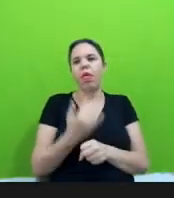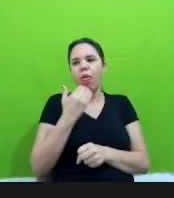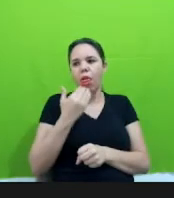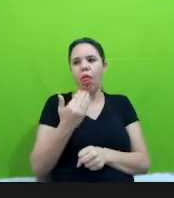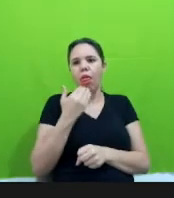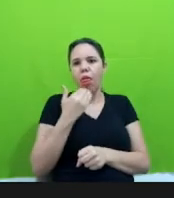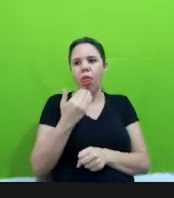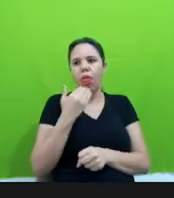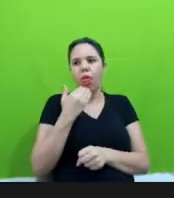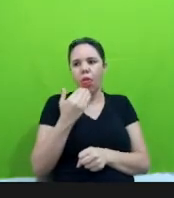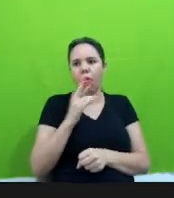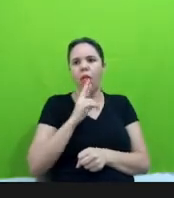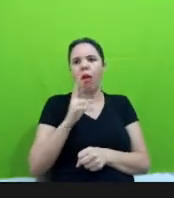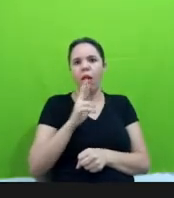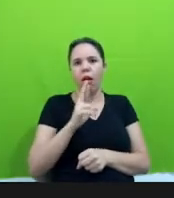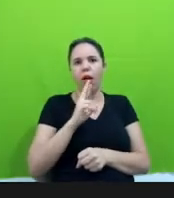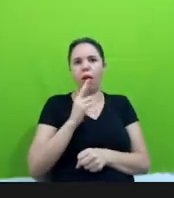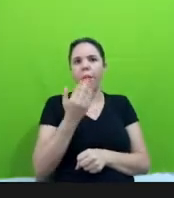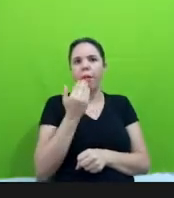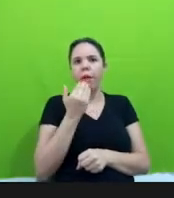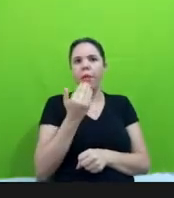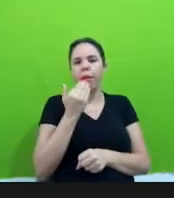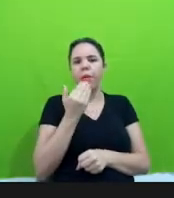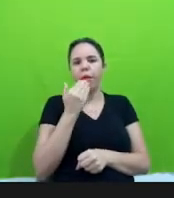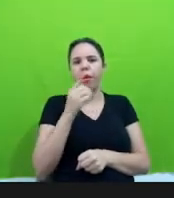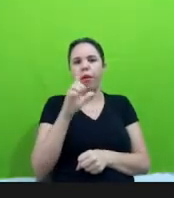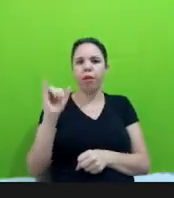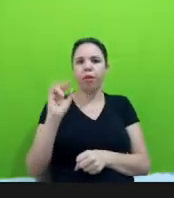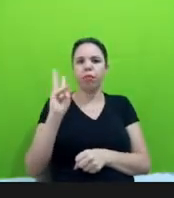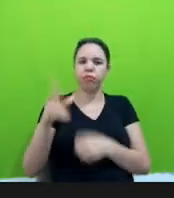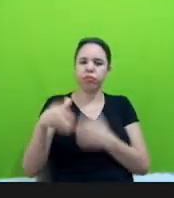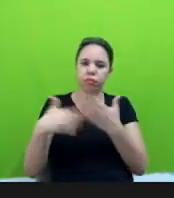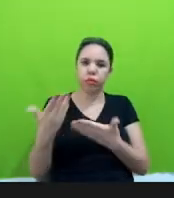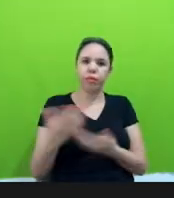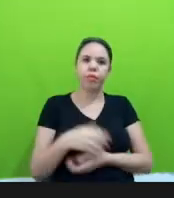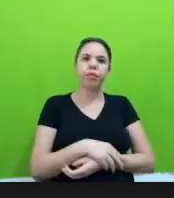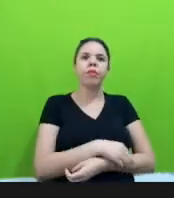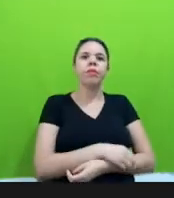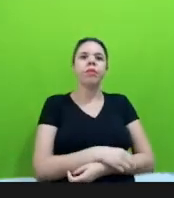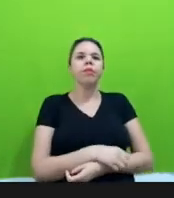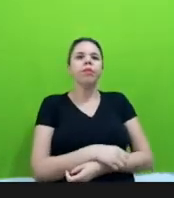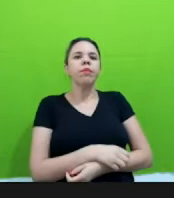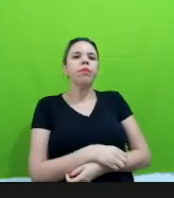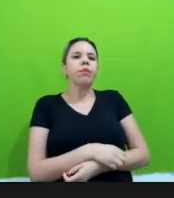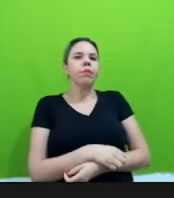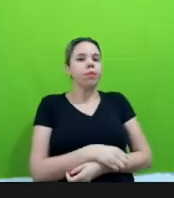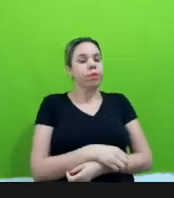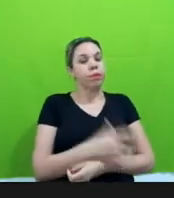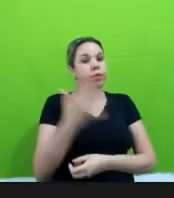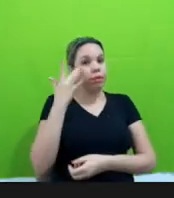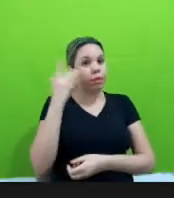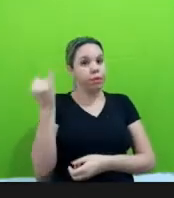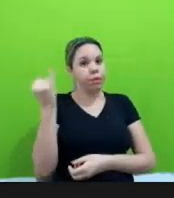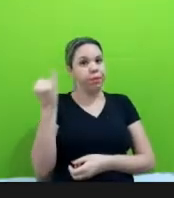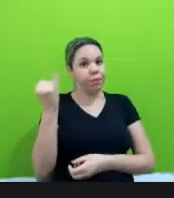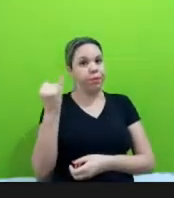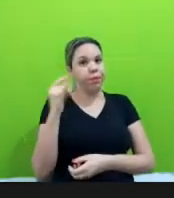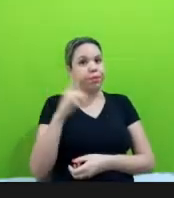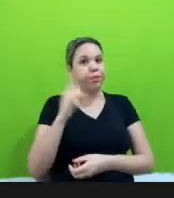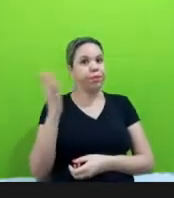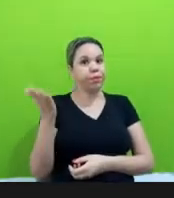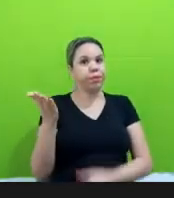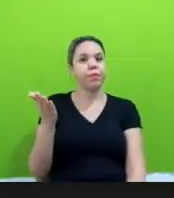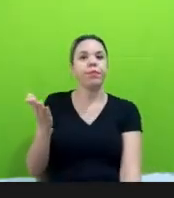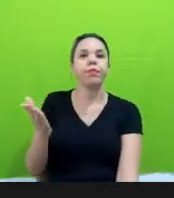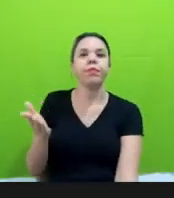que responder pedidos de LAIs sequenciais, né? Acho que é bem importante a gente ter esse panorama. Eu